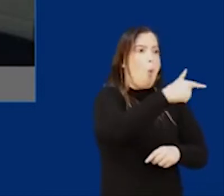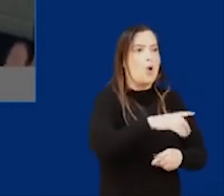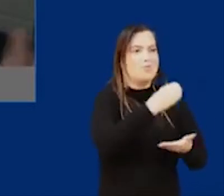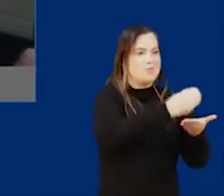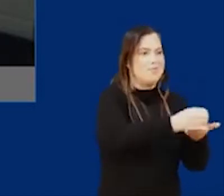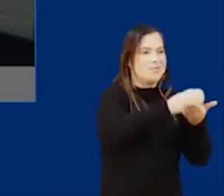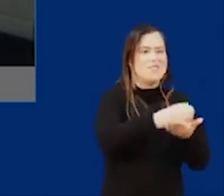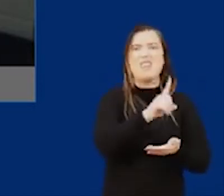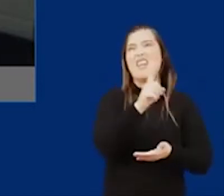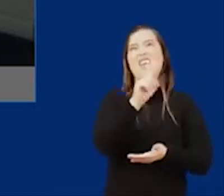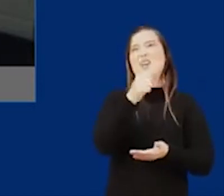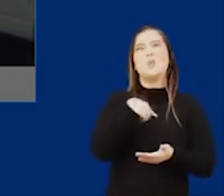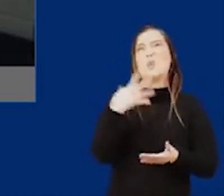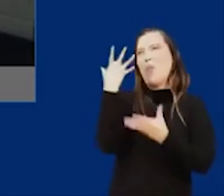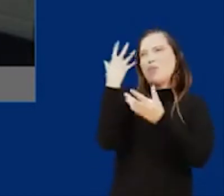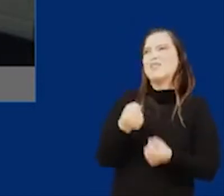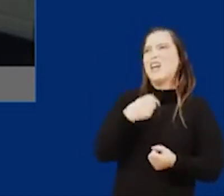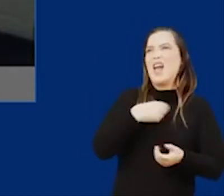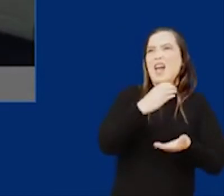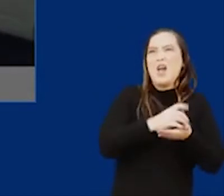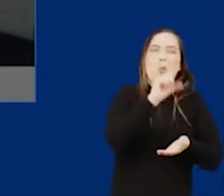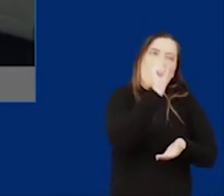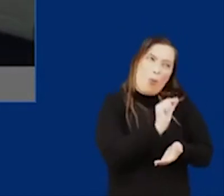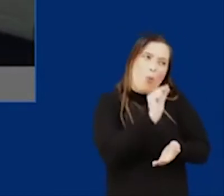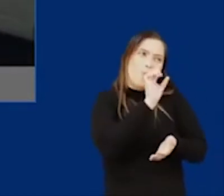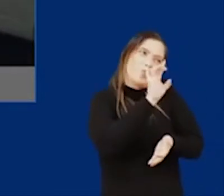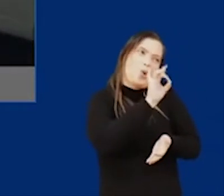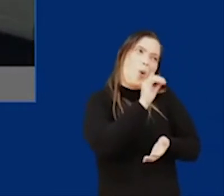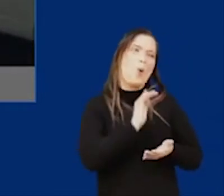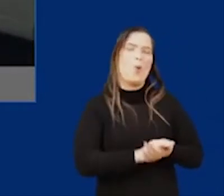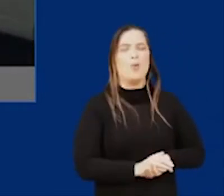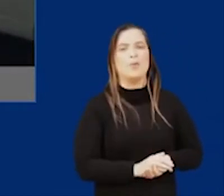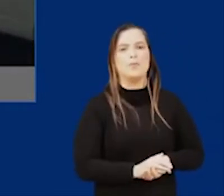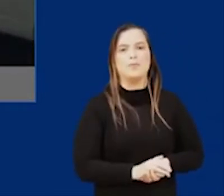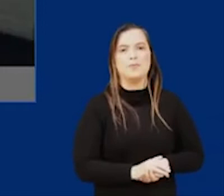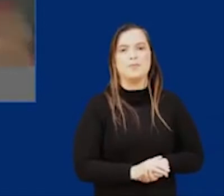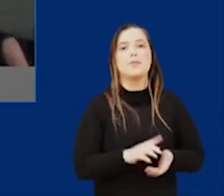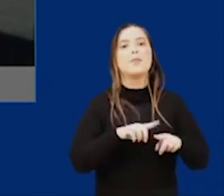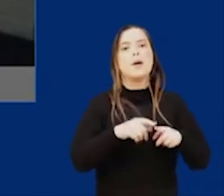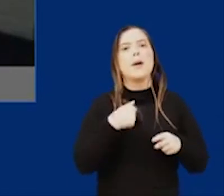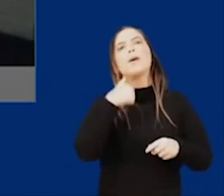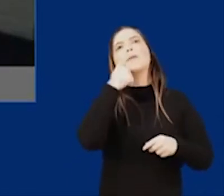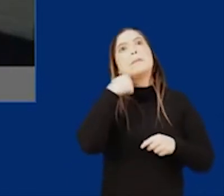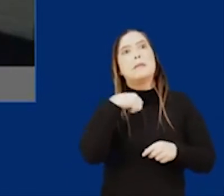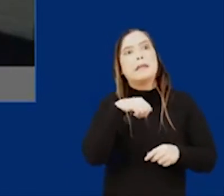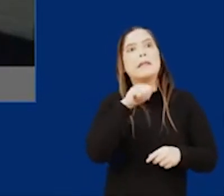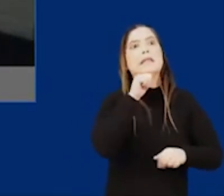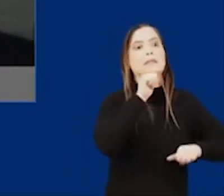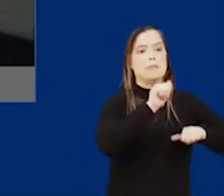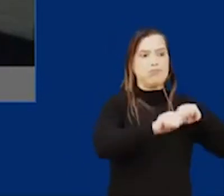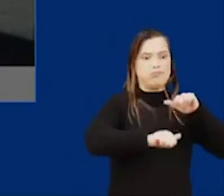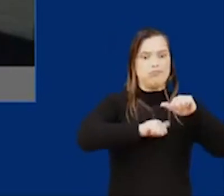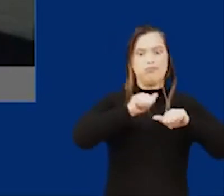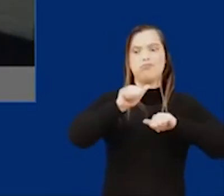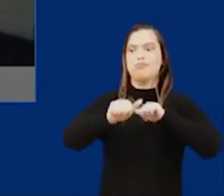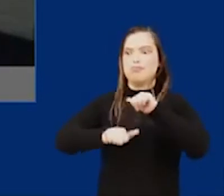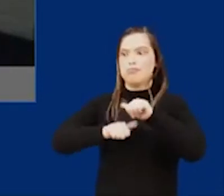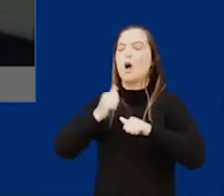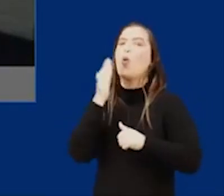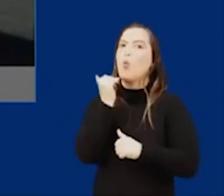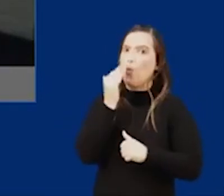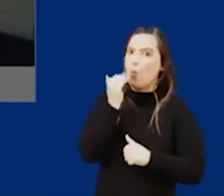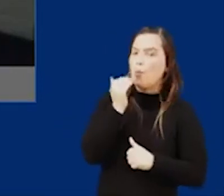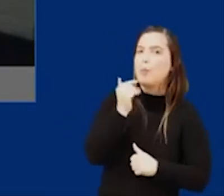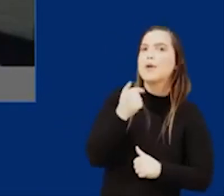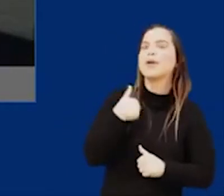ele não bebe no copo tudo, ele bebe só pouquinho, né, então a mãe já está num processo de transformação, né, de comida, entrando